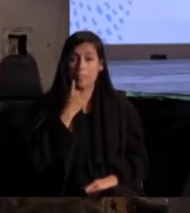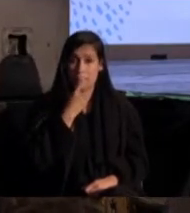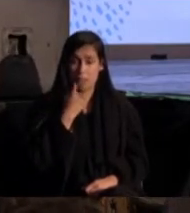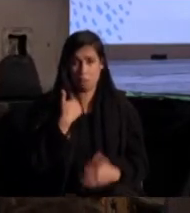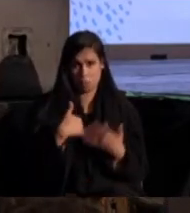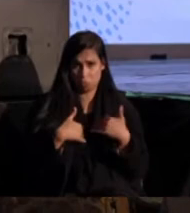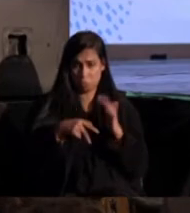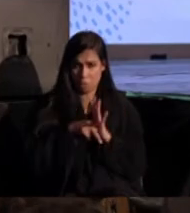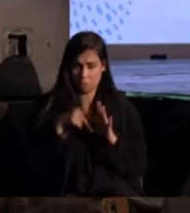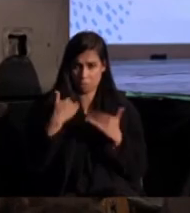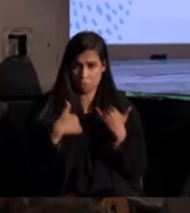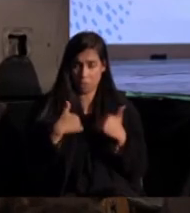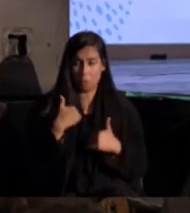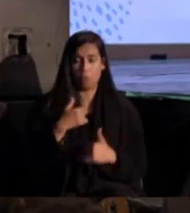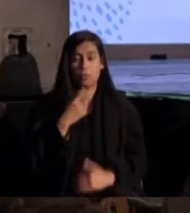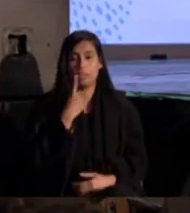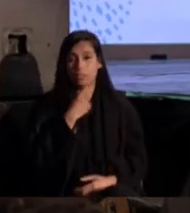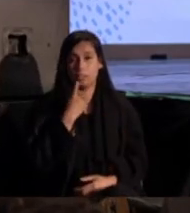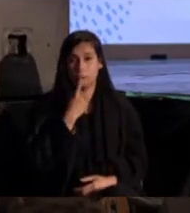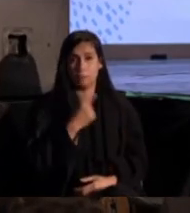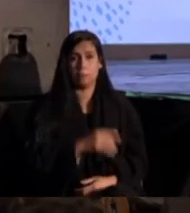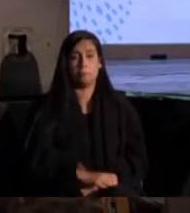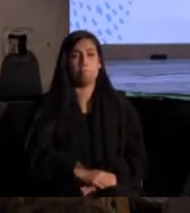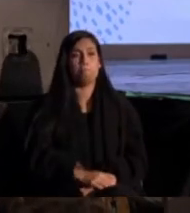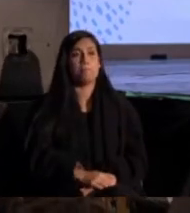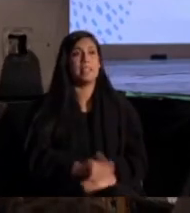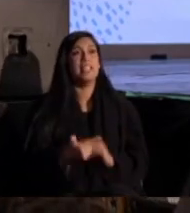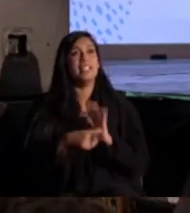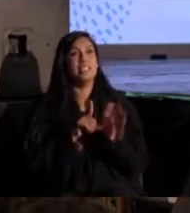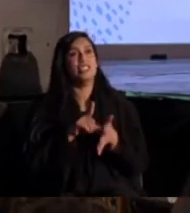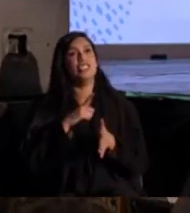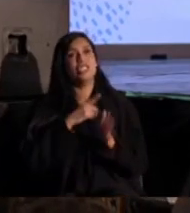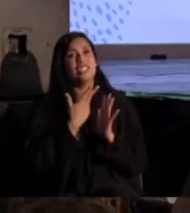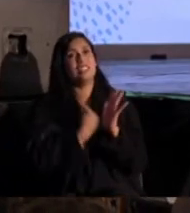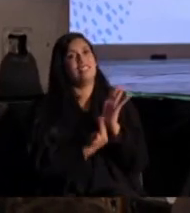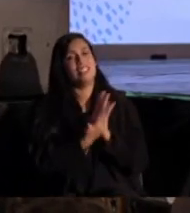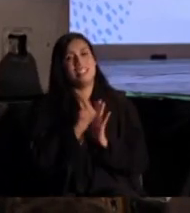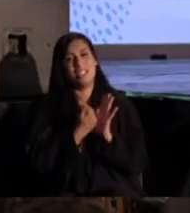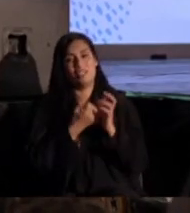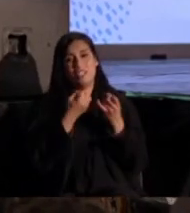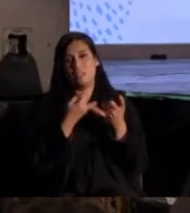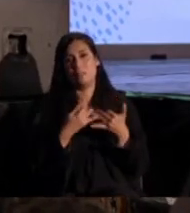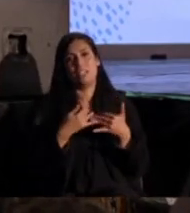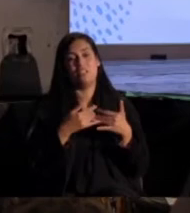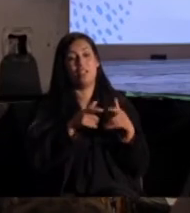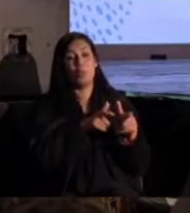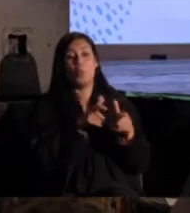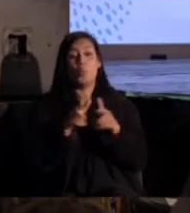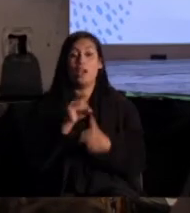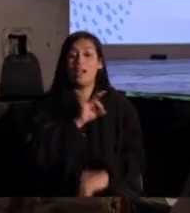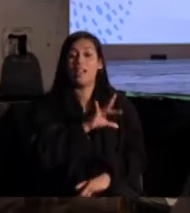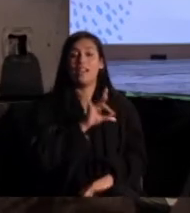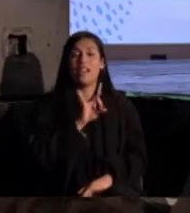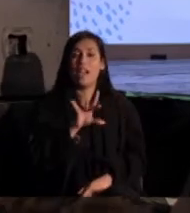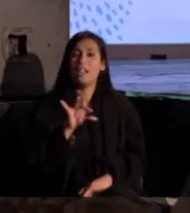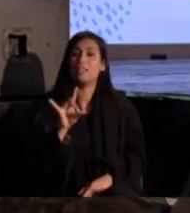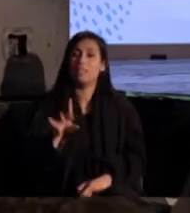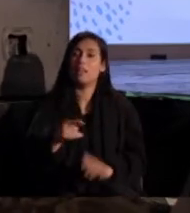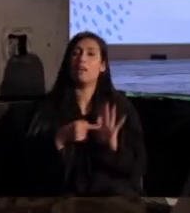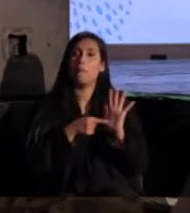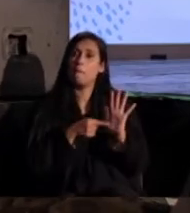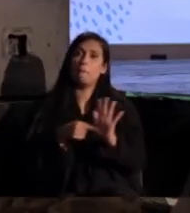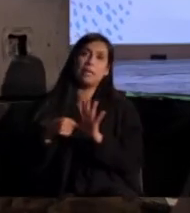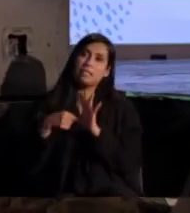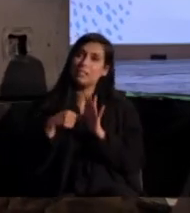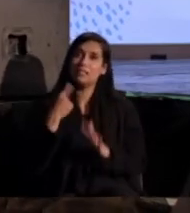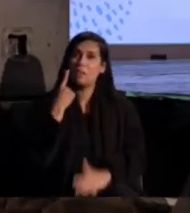essa ideia, tinha até aqueles desenhos, né, antigos, né, que cada região, né, uma certa a língua, em cada